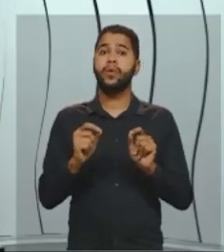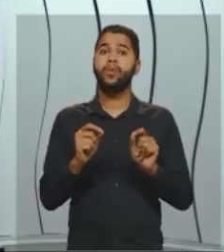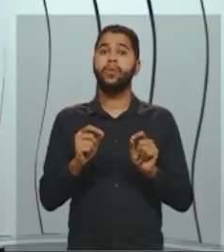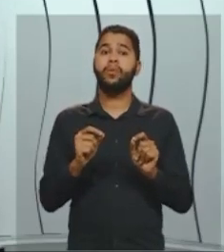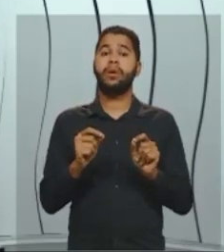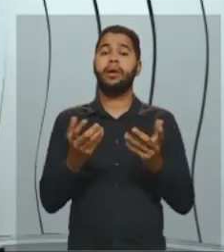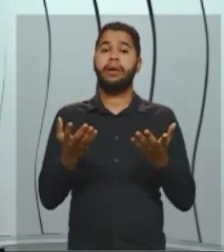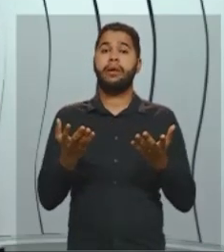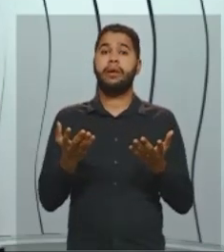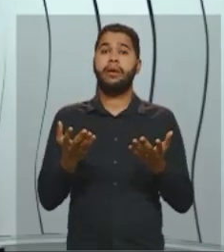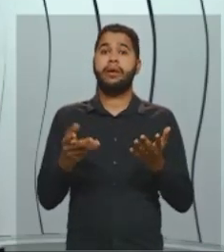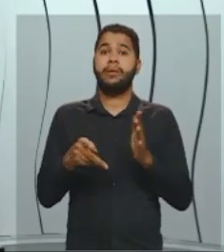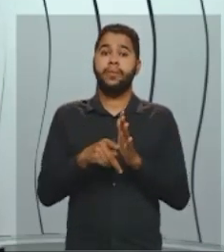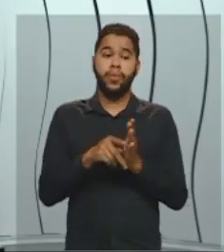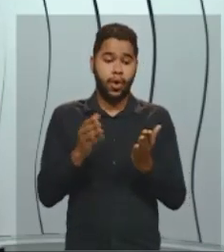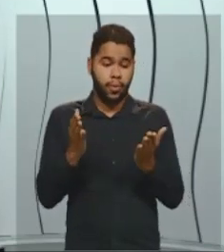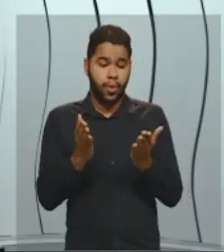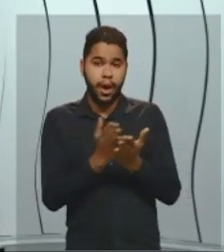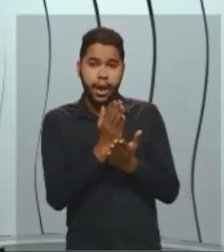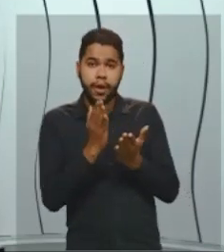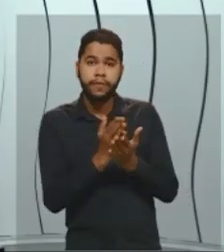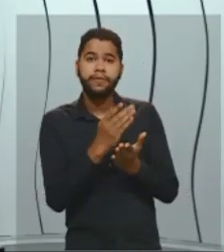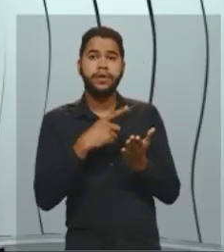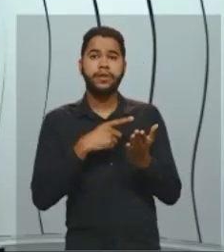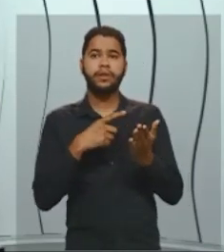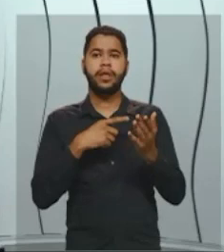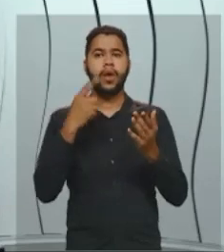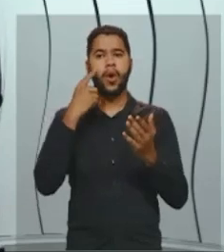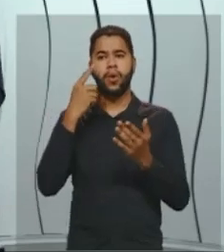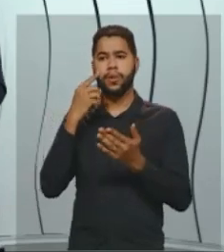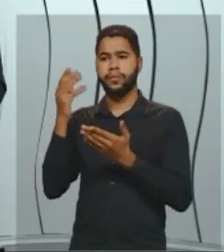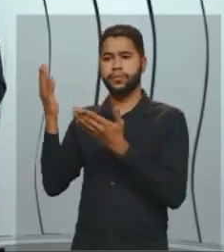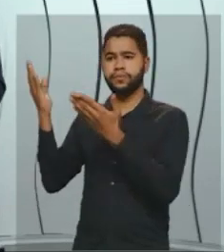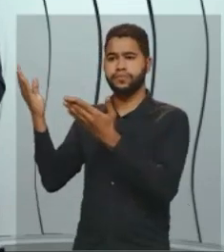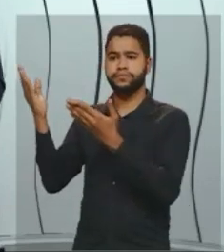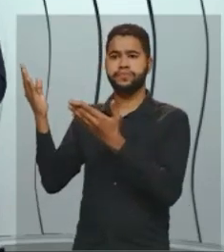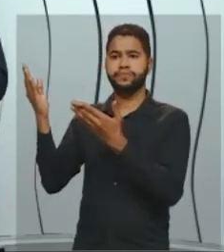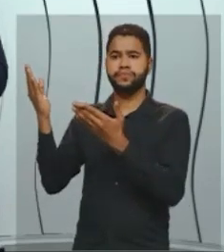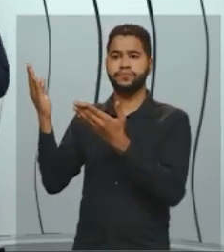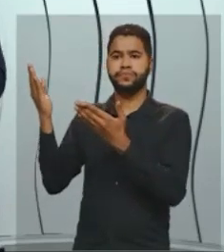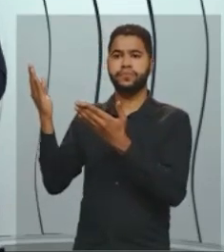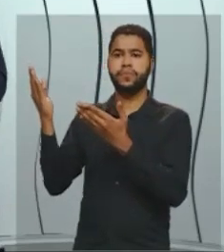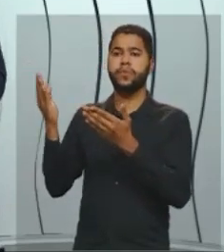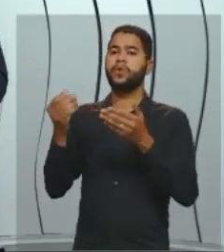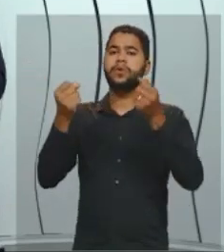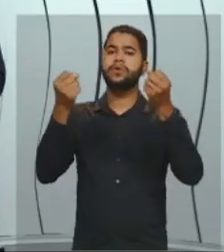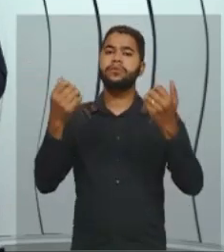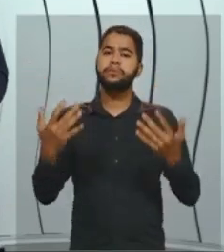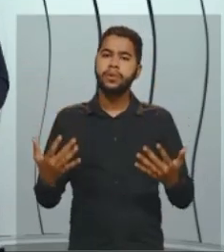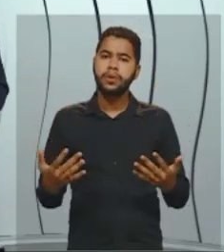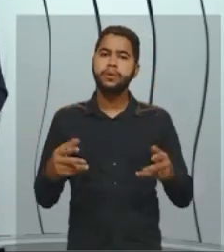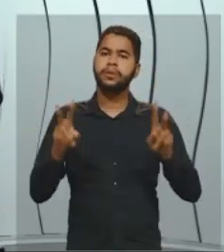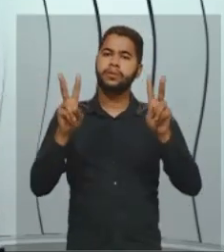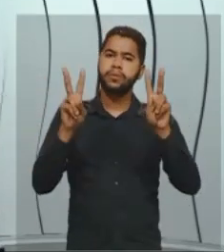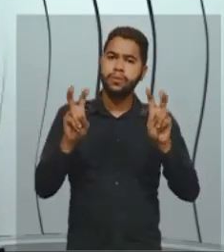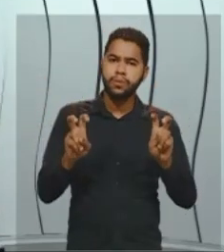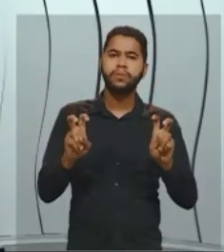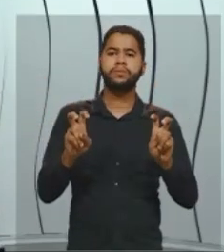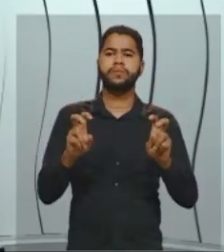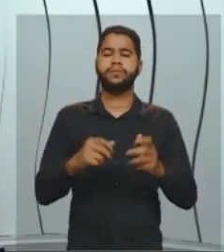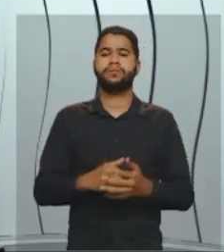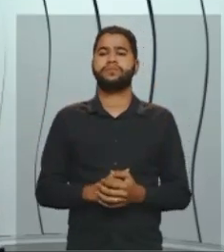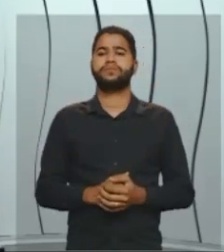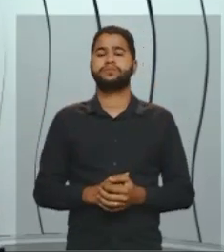Nas revistas, você tem as colunas aqui, você tem a figura que é falando muito, às vezes fala mais do que o texto,